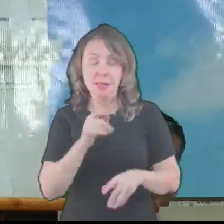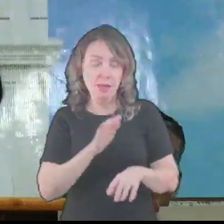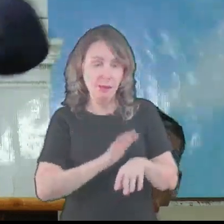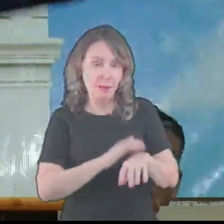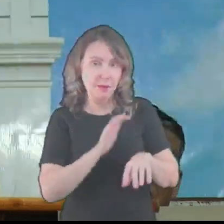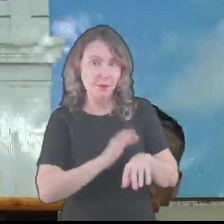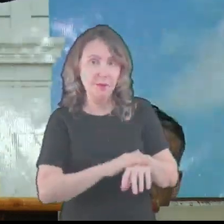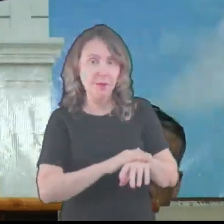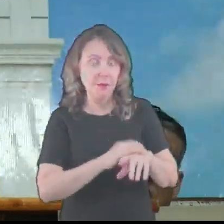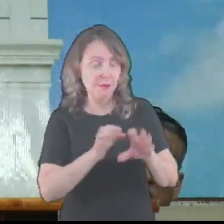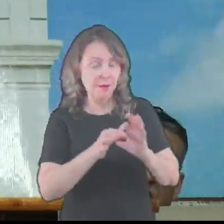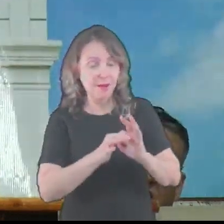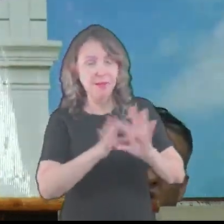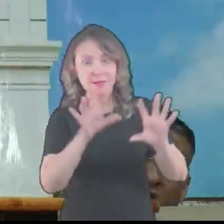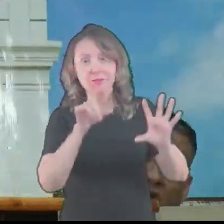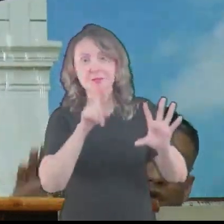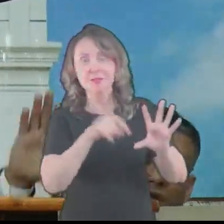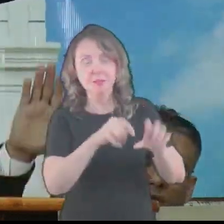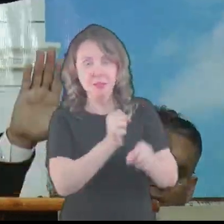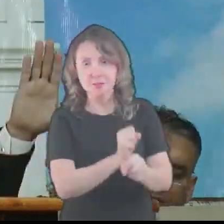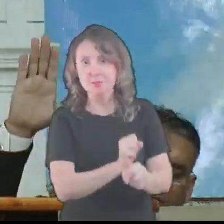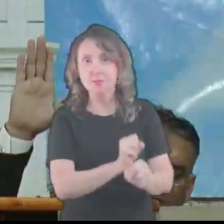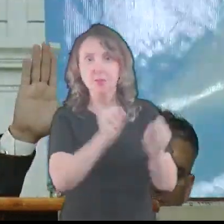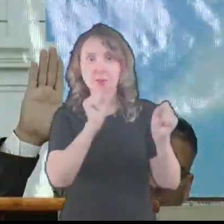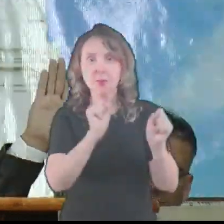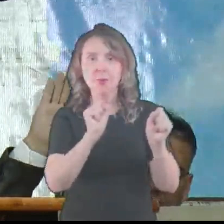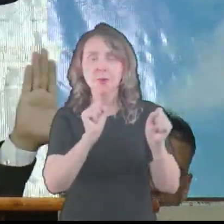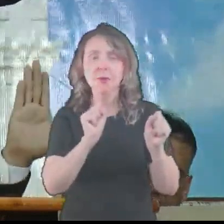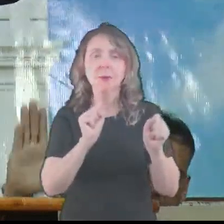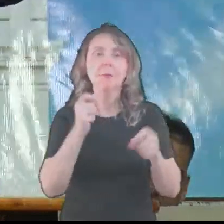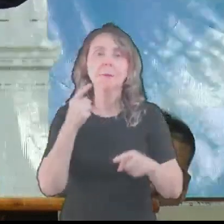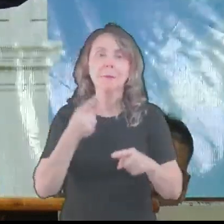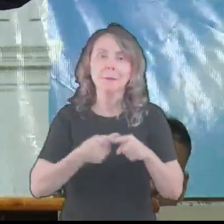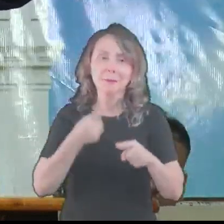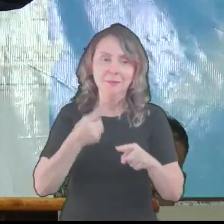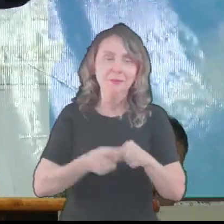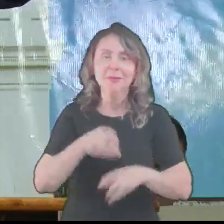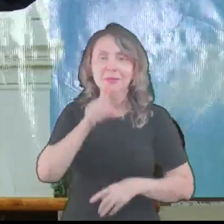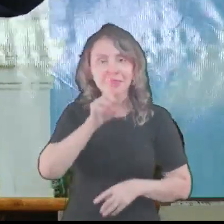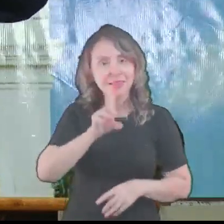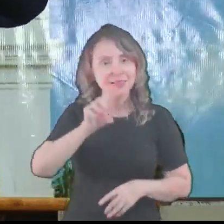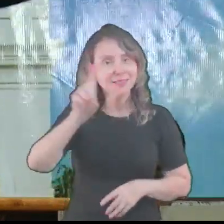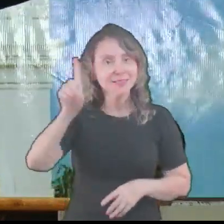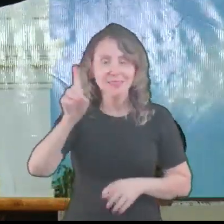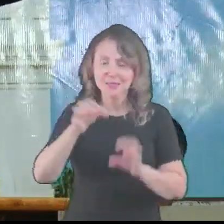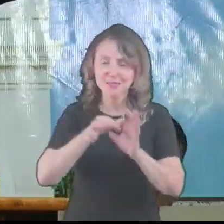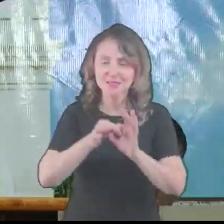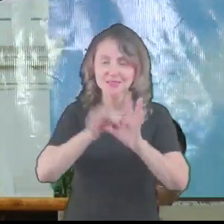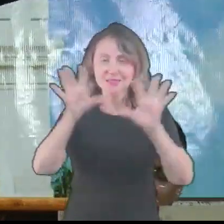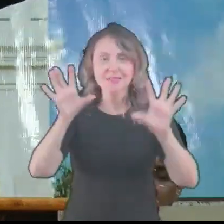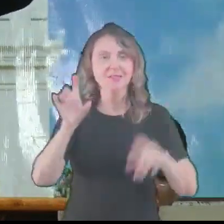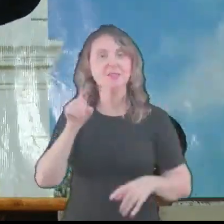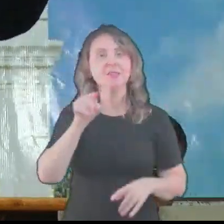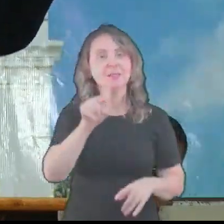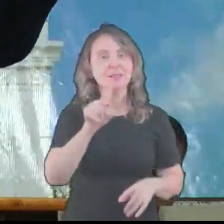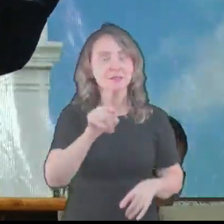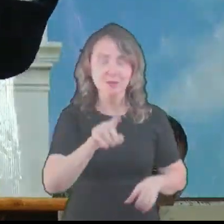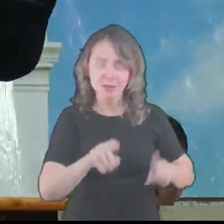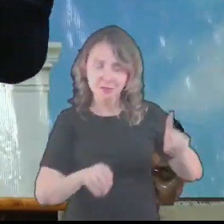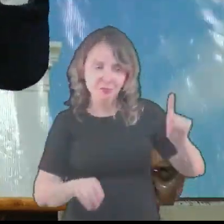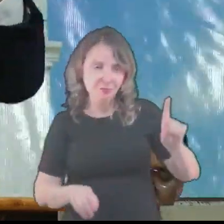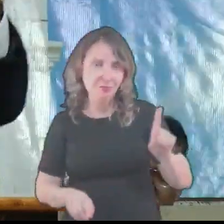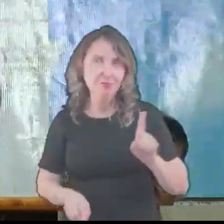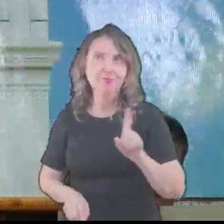te libertei. E você só está aqui nesta noite porque o Eterno lhe libertou e você saiu para aparecer na